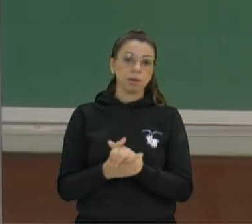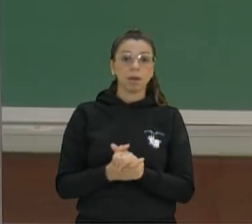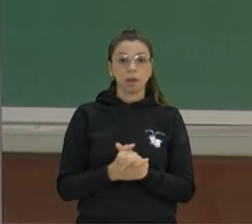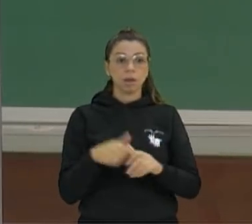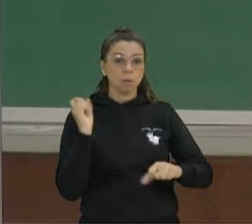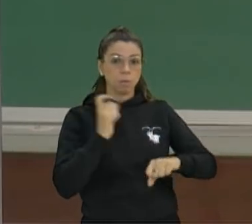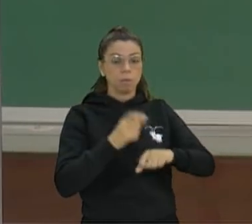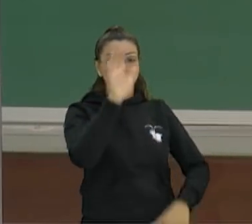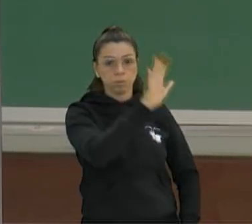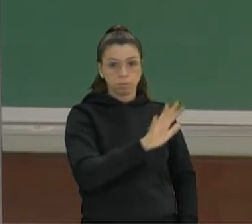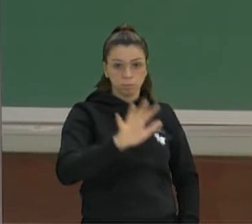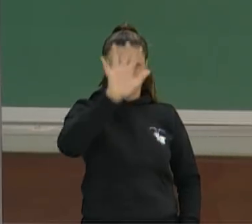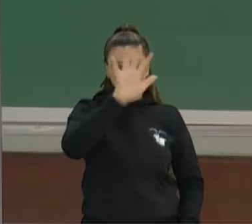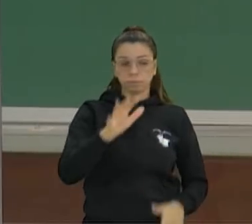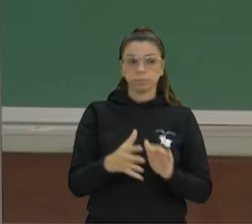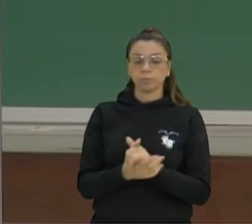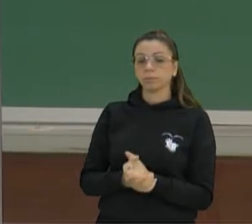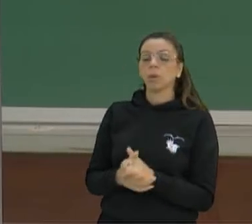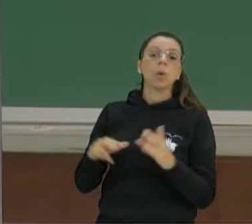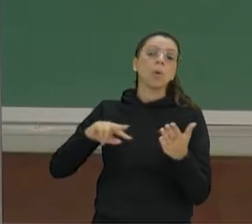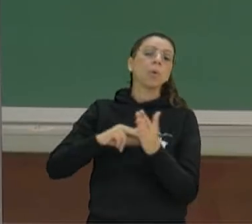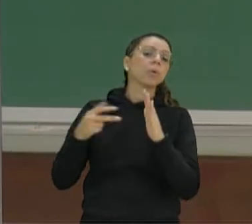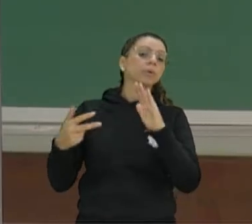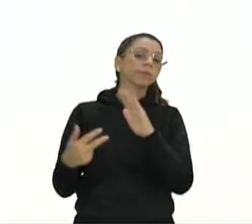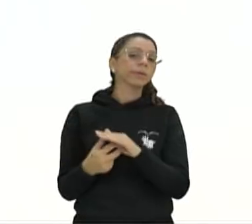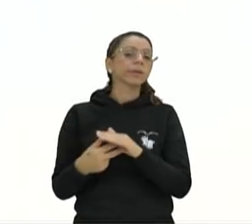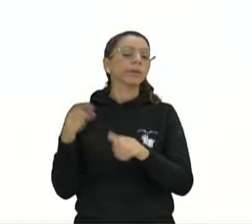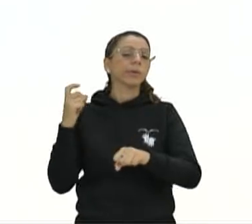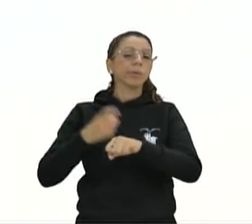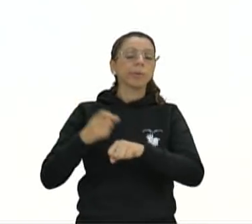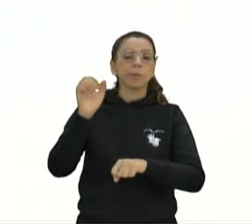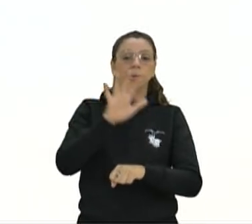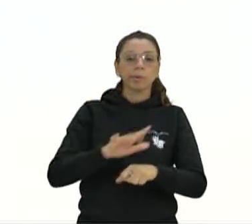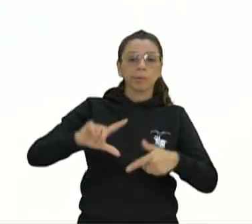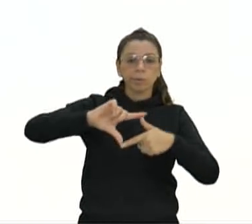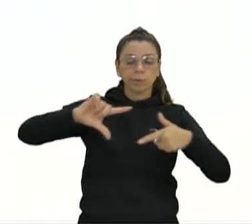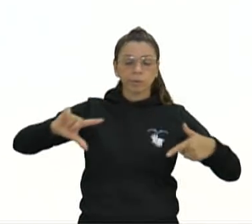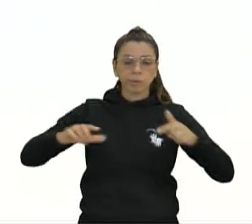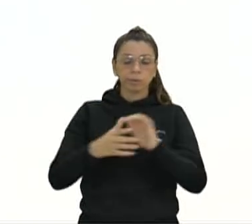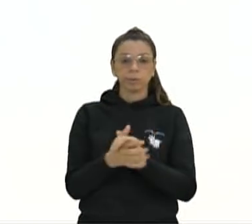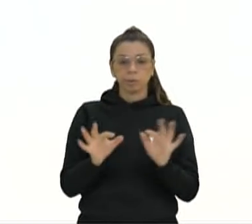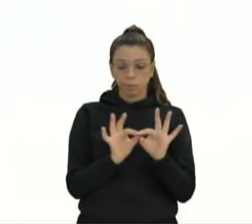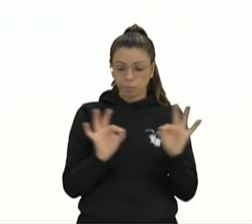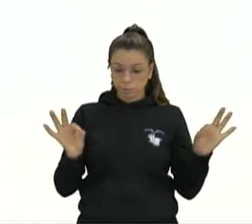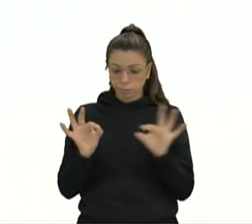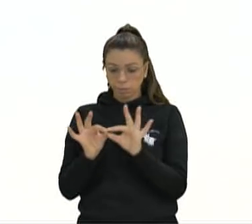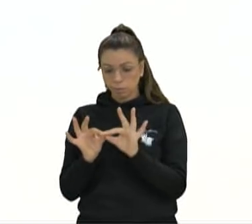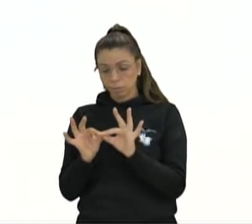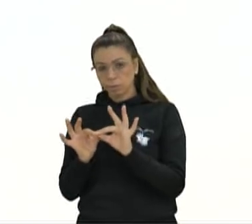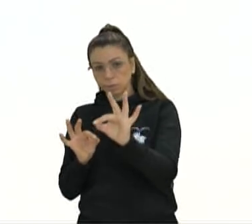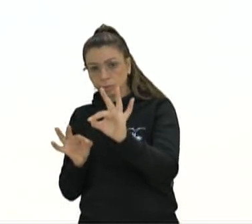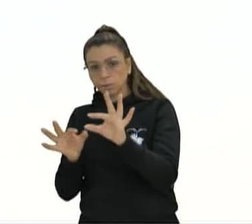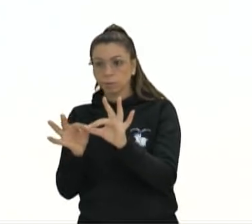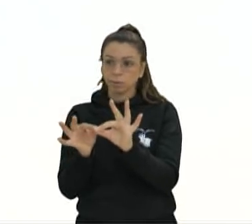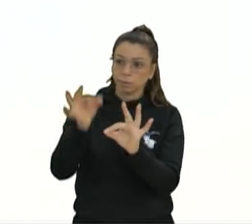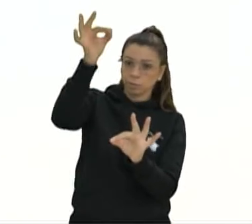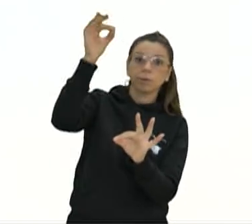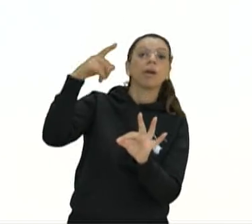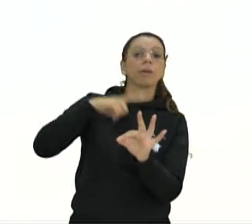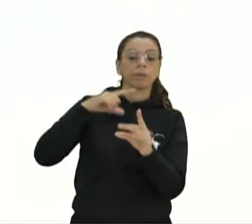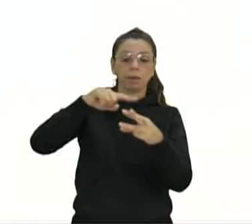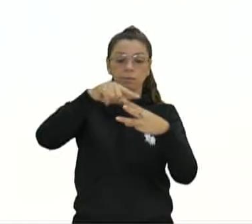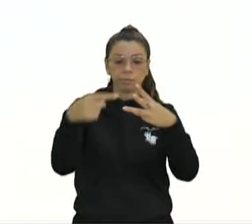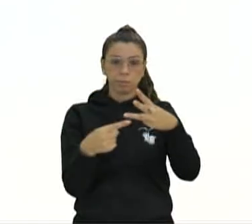geométricos. O que os sólidos geométricos são? Eles são os objetos tridimensionais, ou seja, eles possuem largura, comprimento e